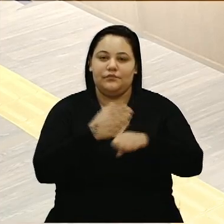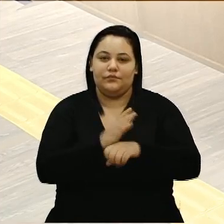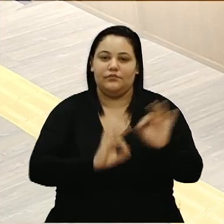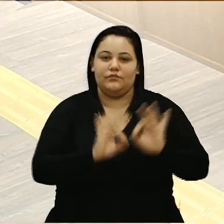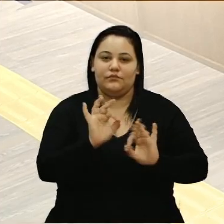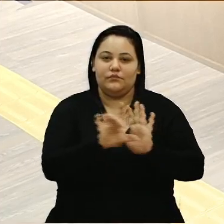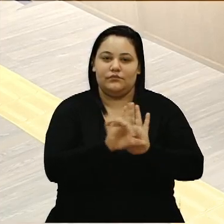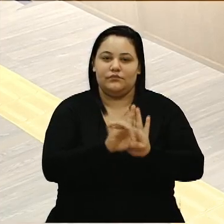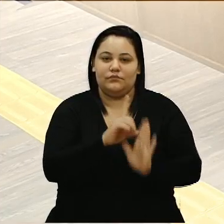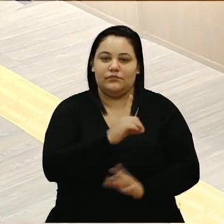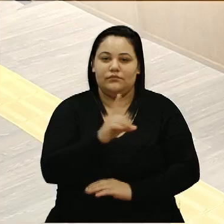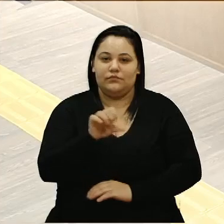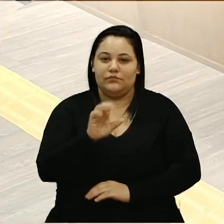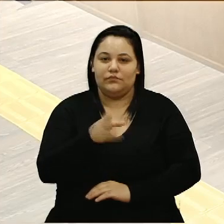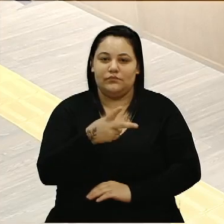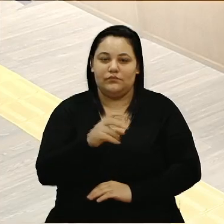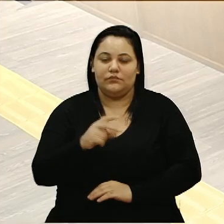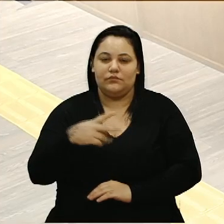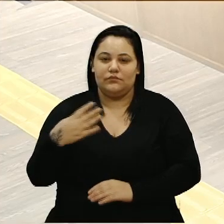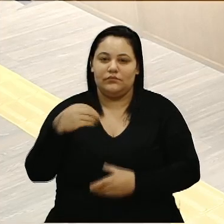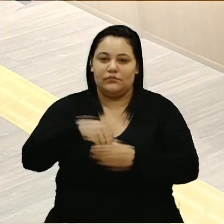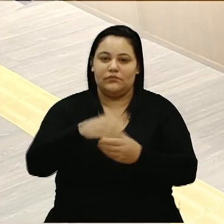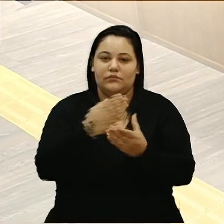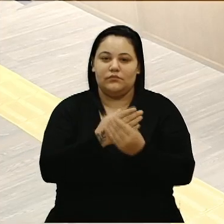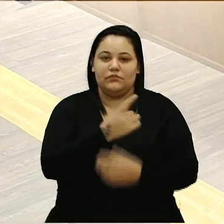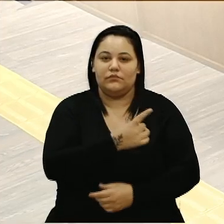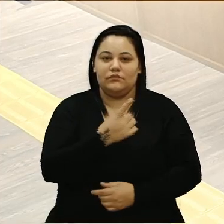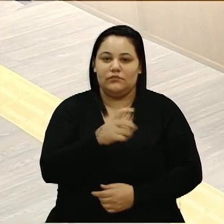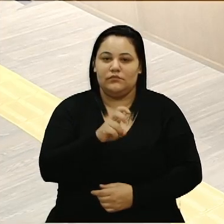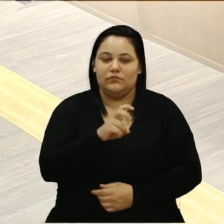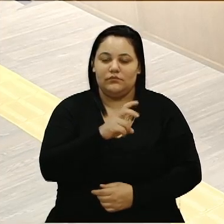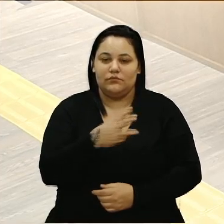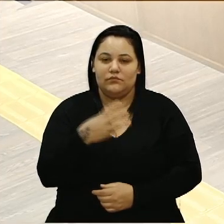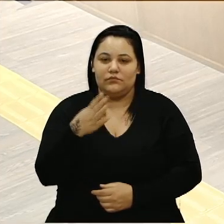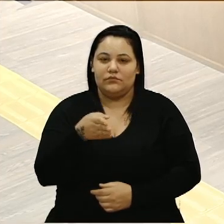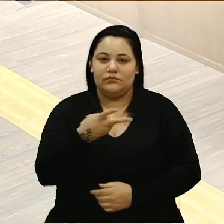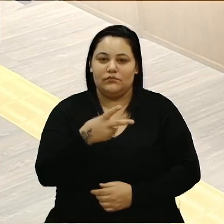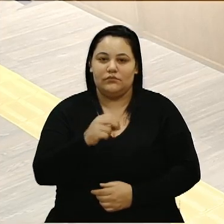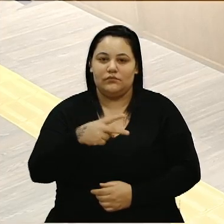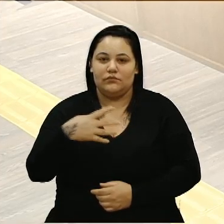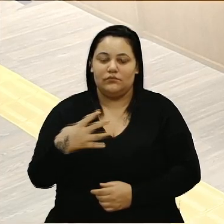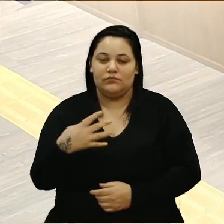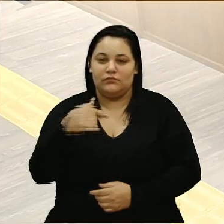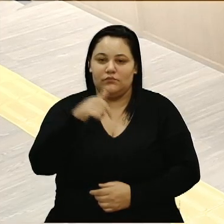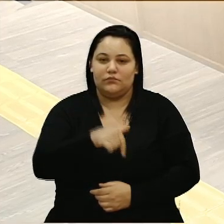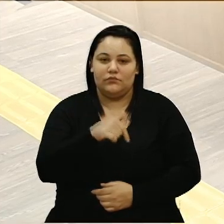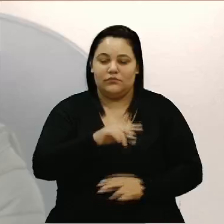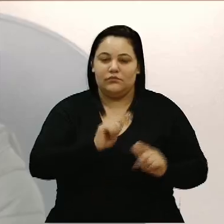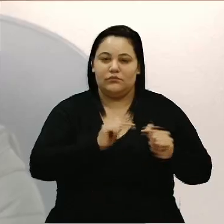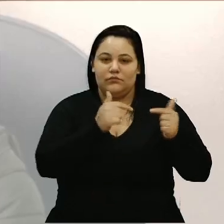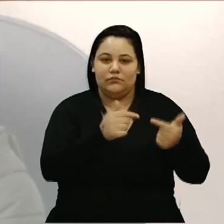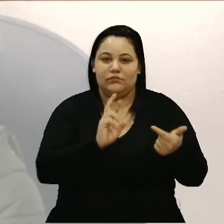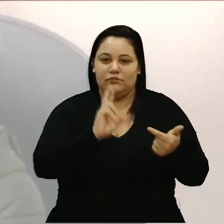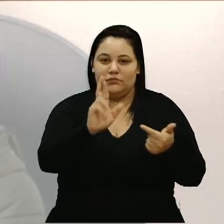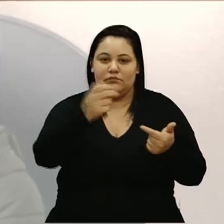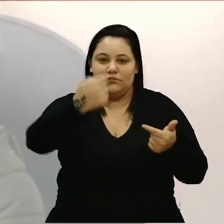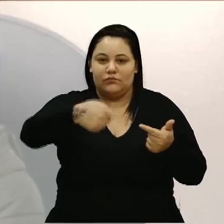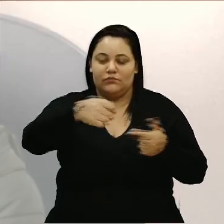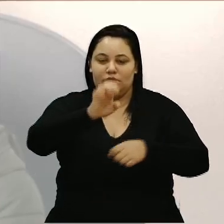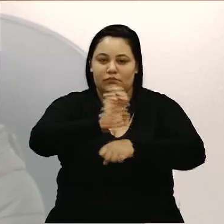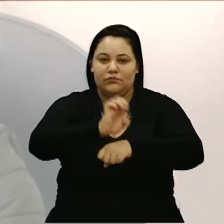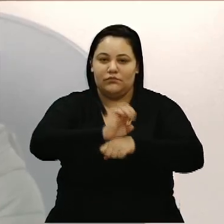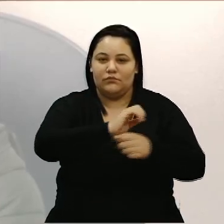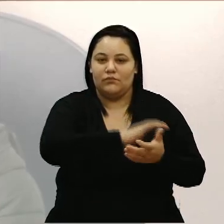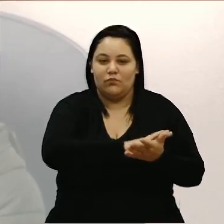número 119/2024, contido no processo número 153/2024. Esta medida é uma resposta necessária ao estado de